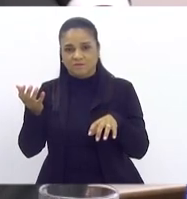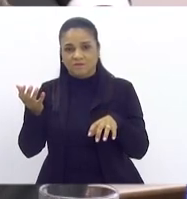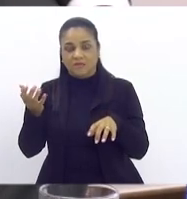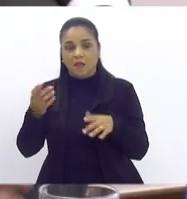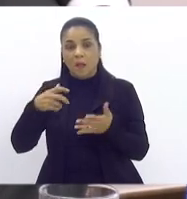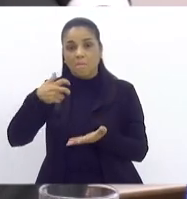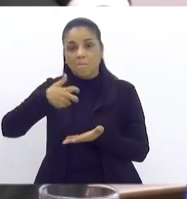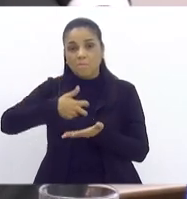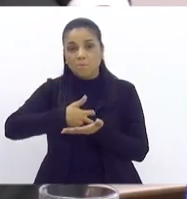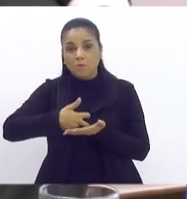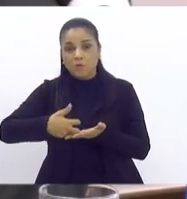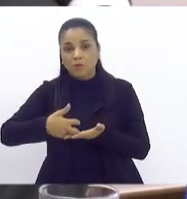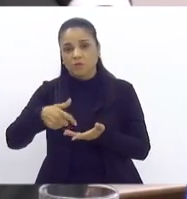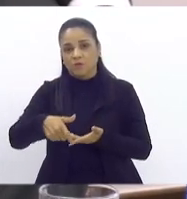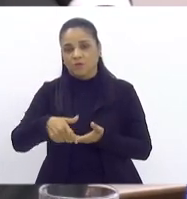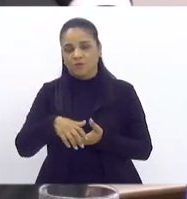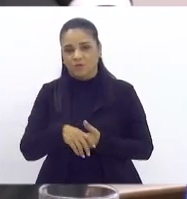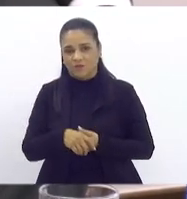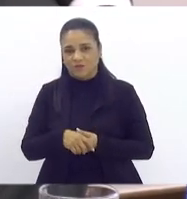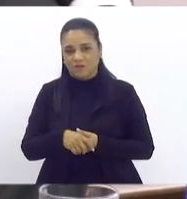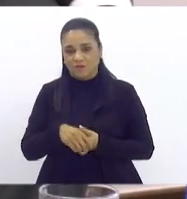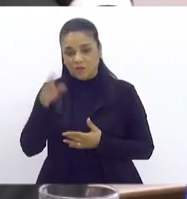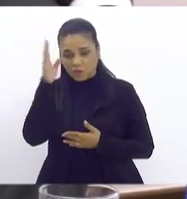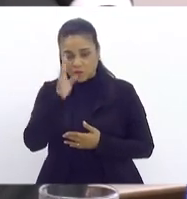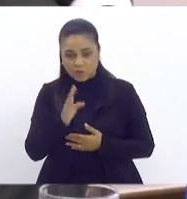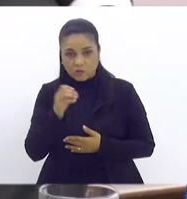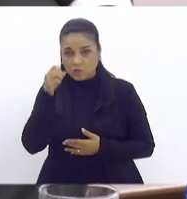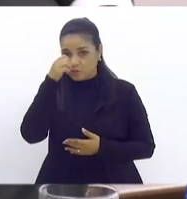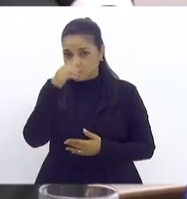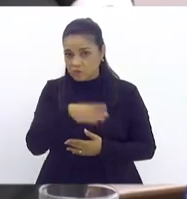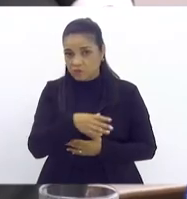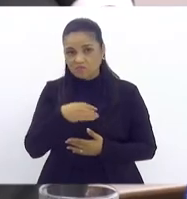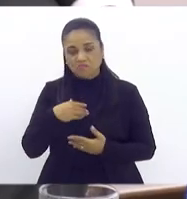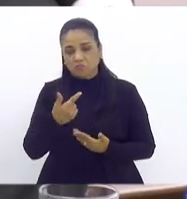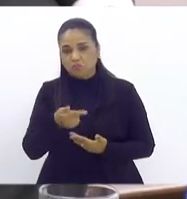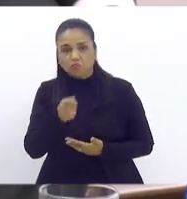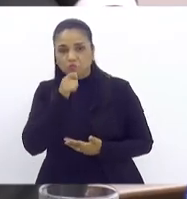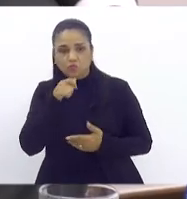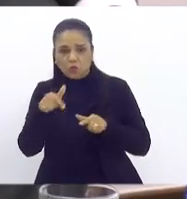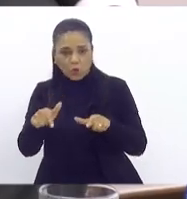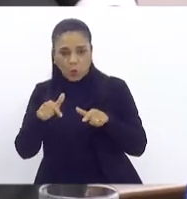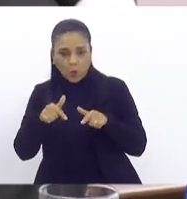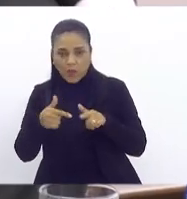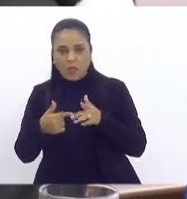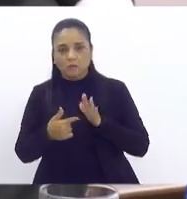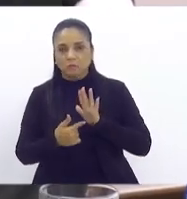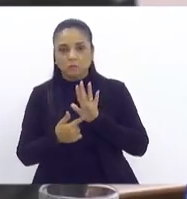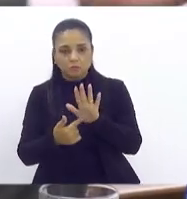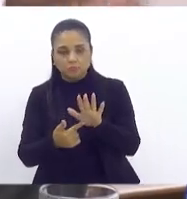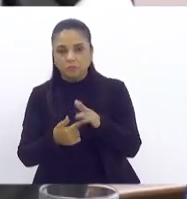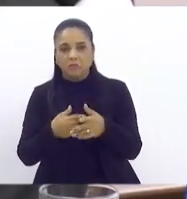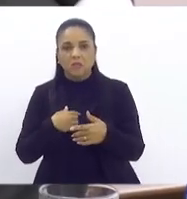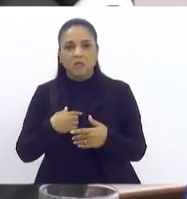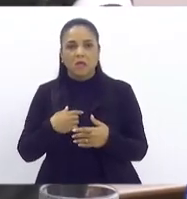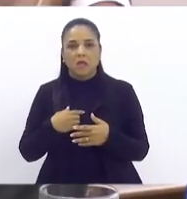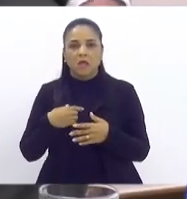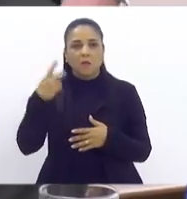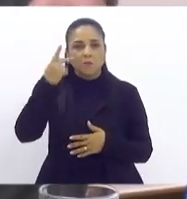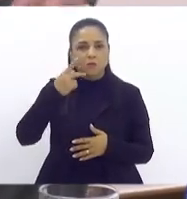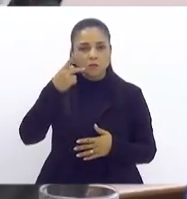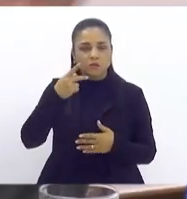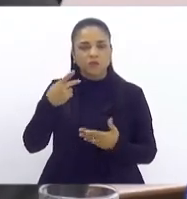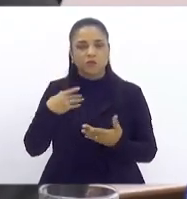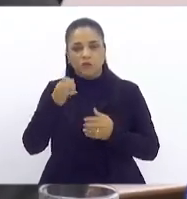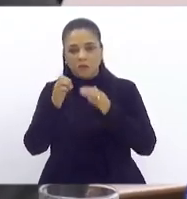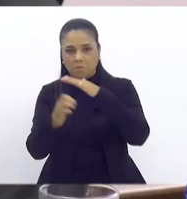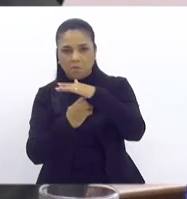que era um absurdo como tava sendo feito no Brasil condição coercitiva sem intimação prévia era político empresário todo mundo sendo conduzido